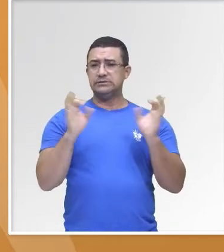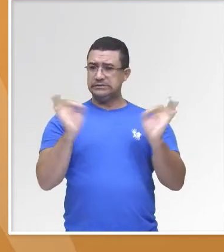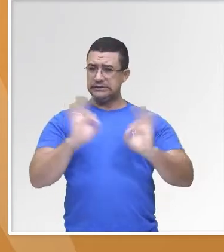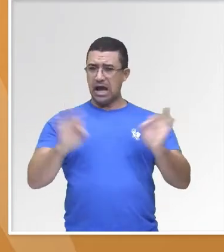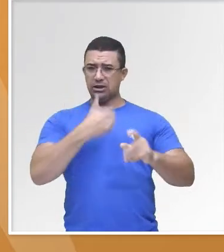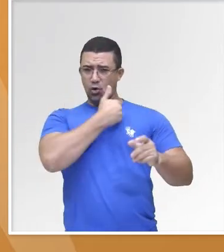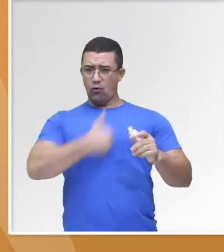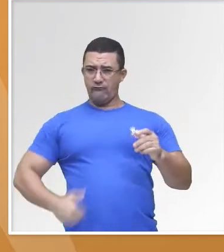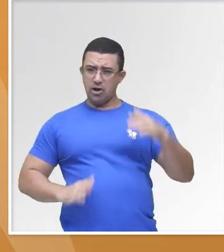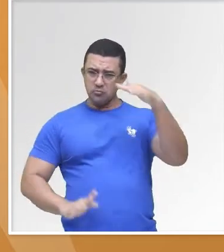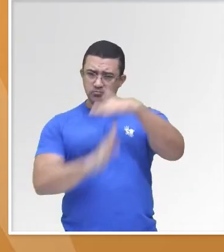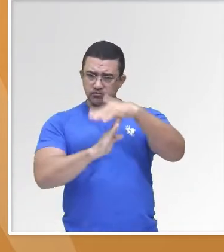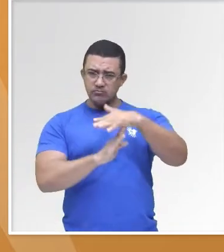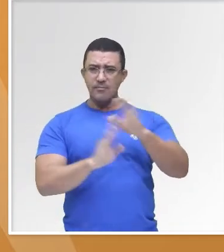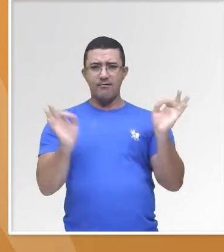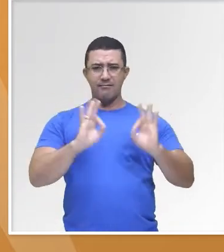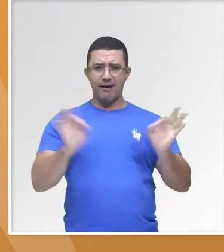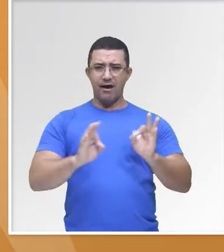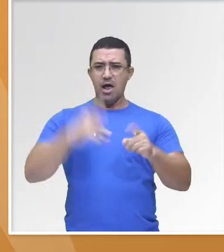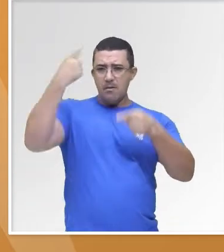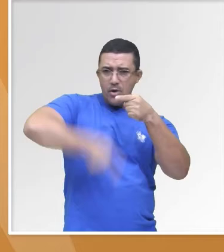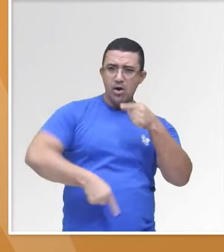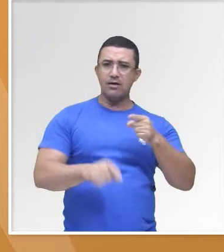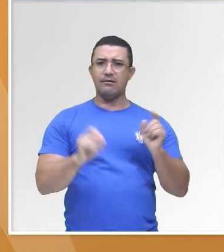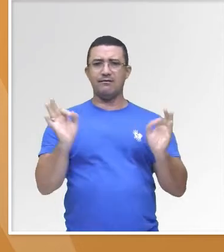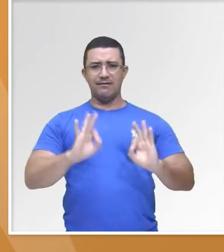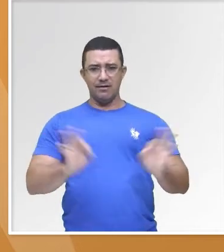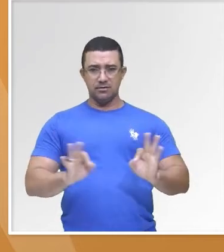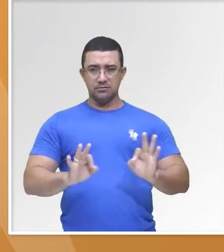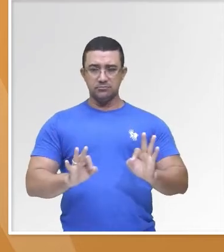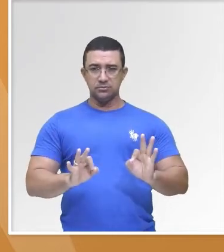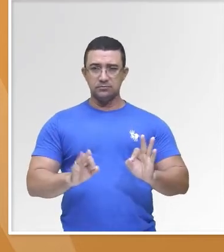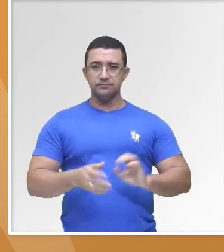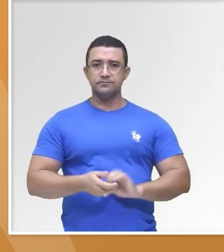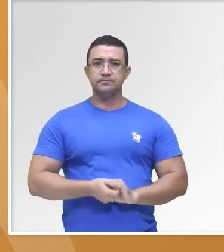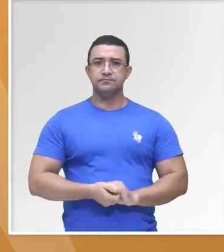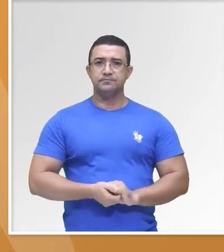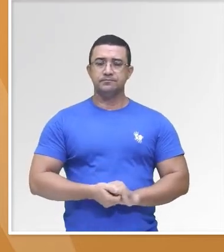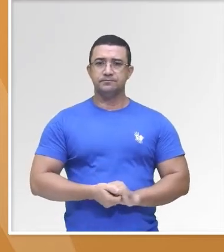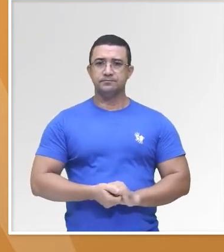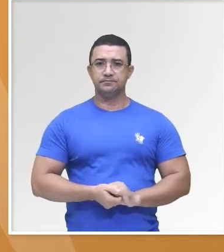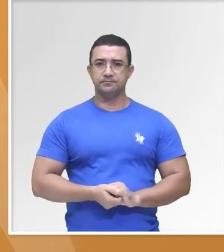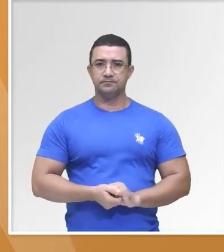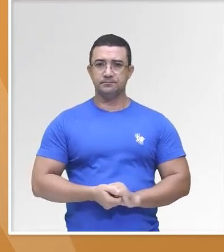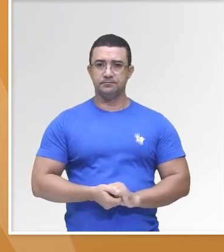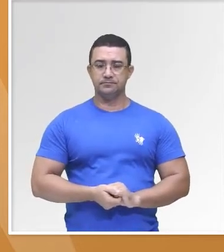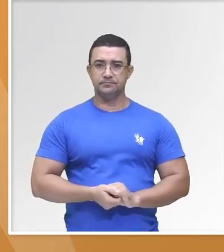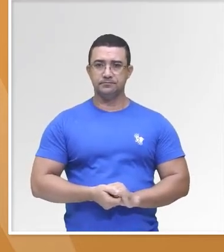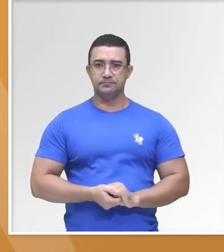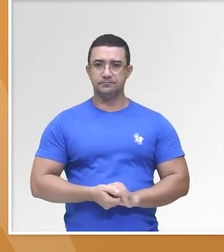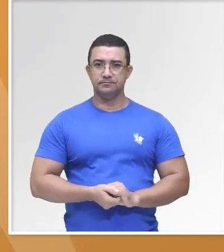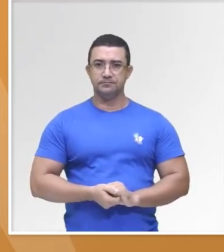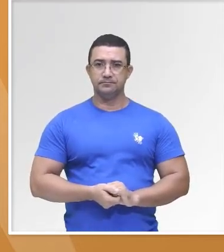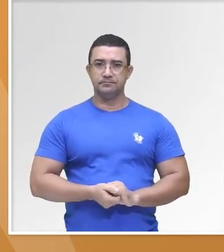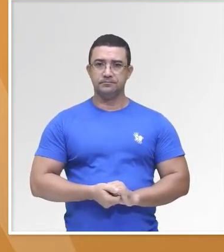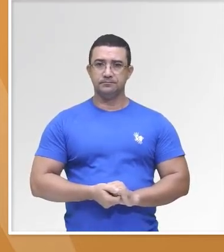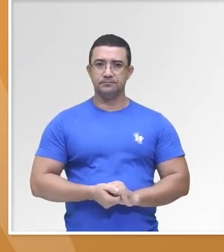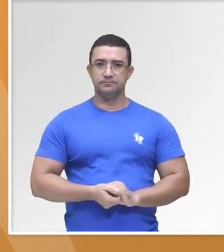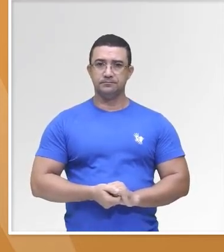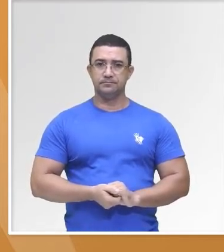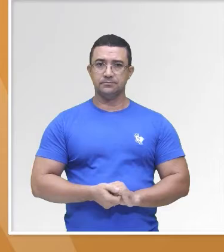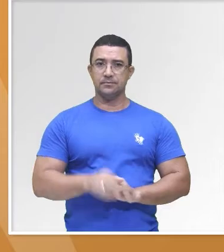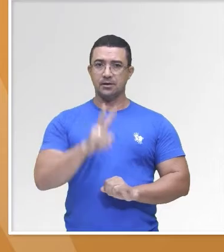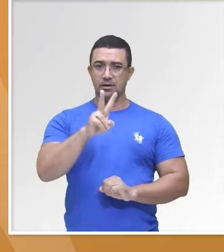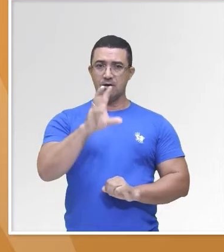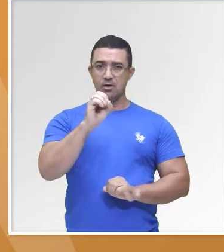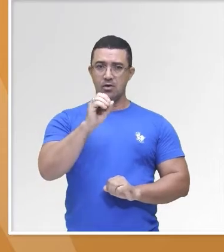que é justamente a ideia de produzir, de construir, sem que o seu governante lhe proíba de algo. Então, Voltaire aí é